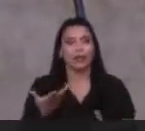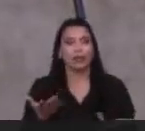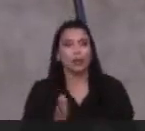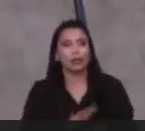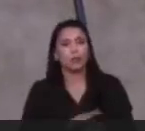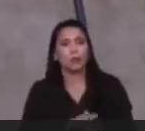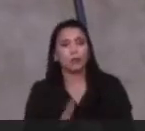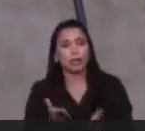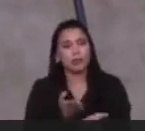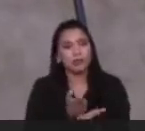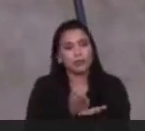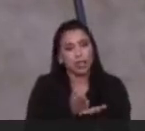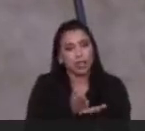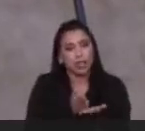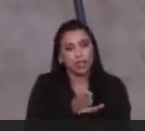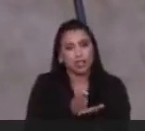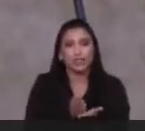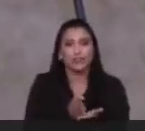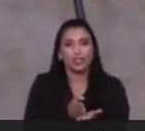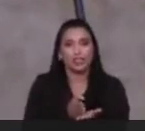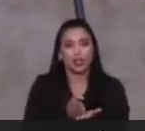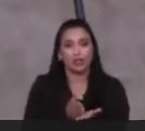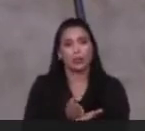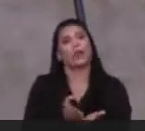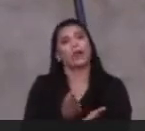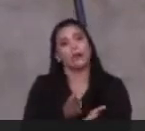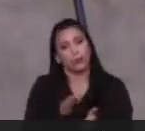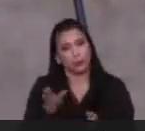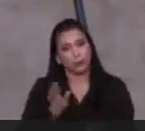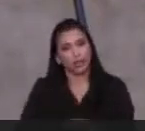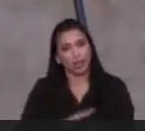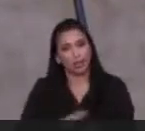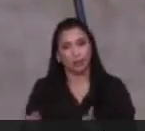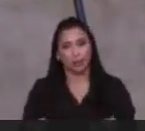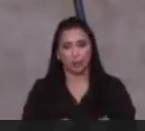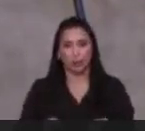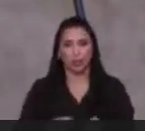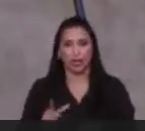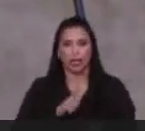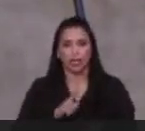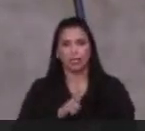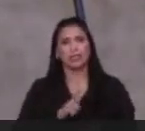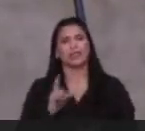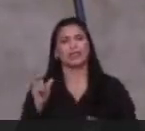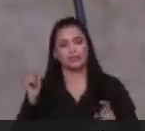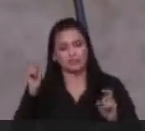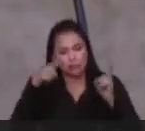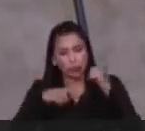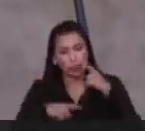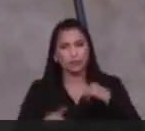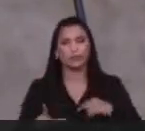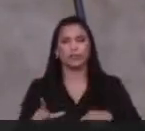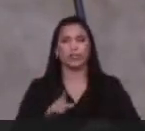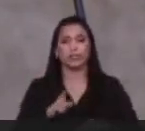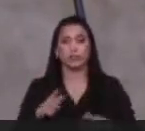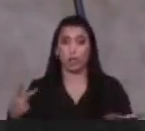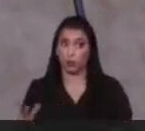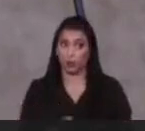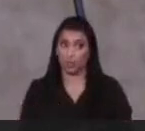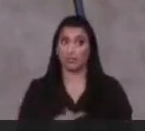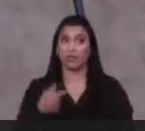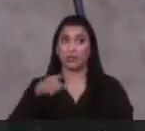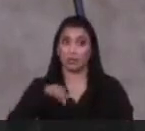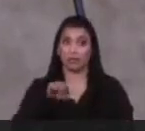águas. E isso considerada a borrasca, a tormenta, a procela que se abateu sobre